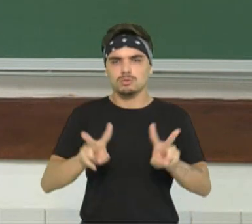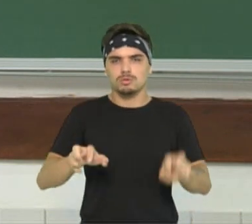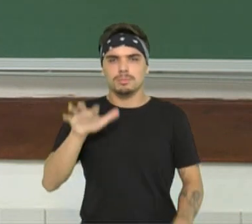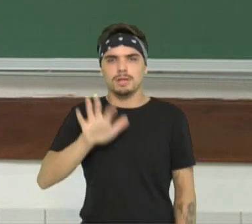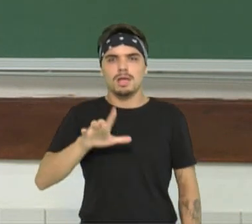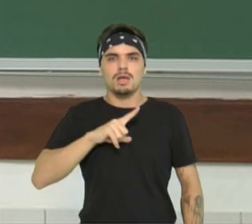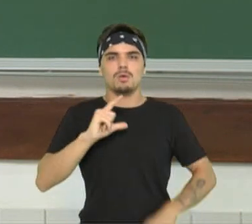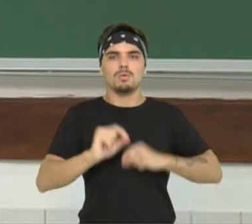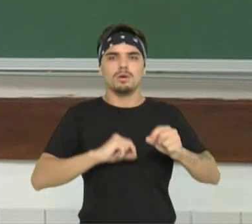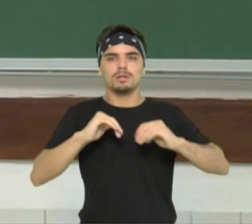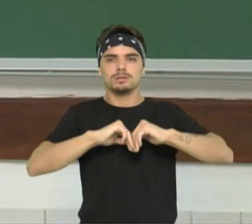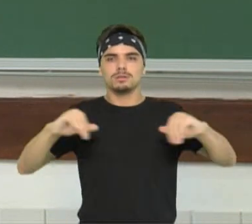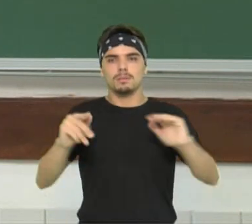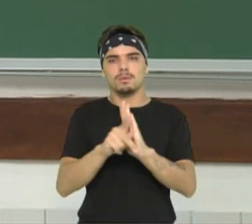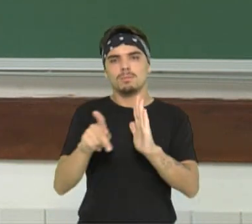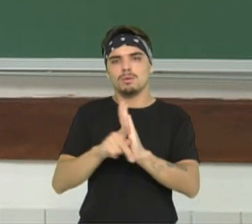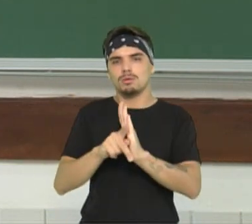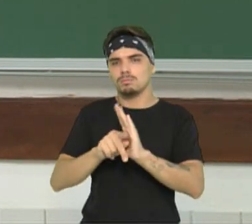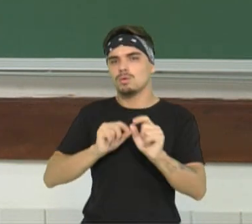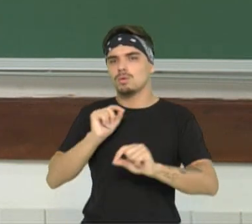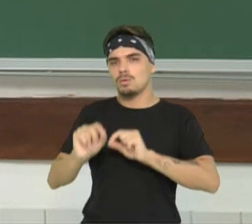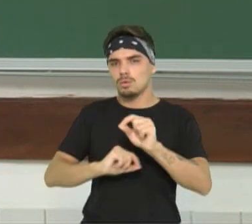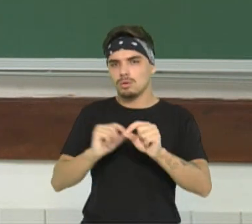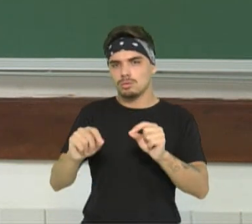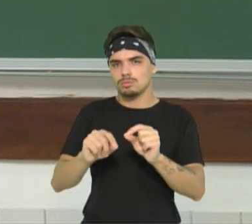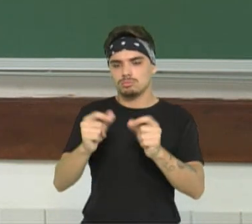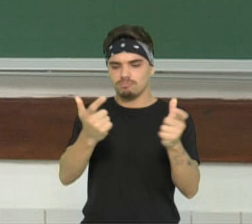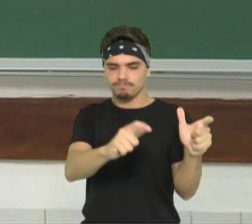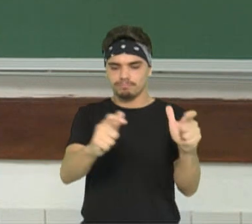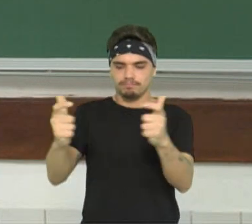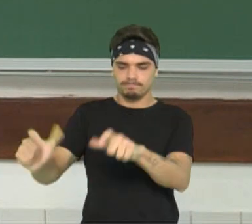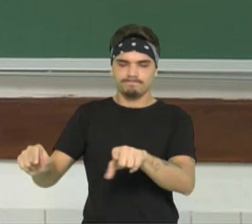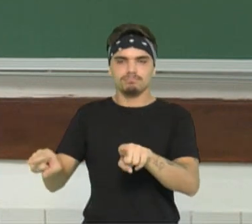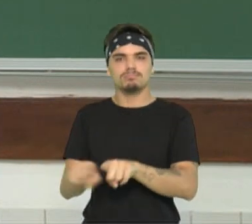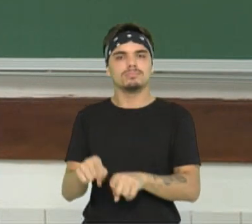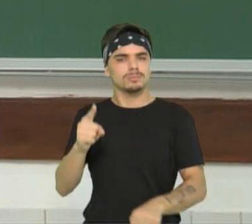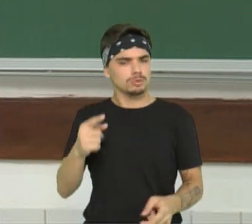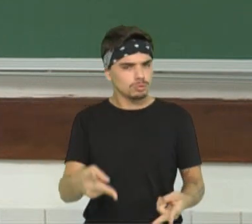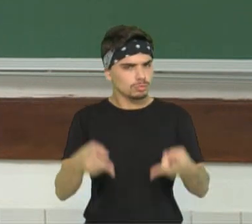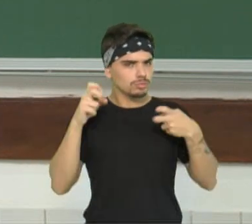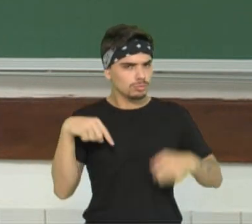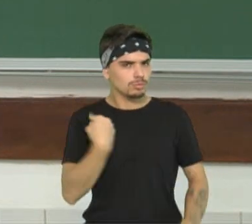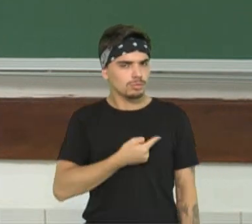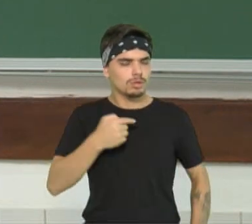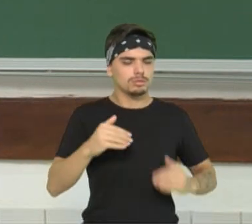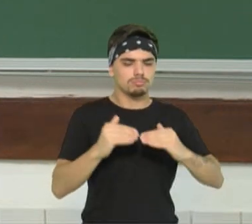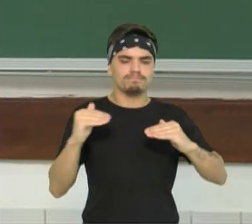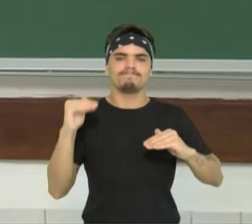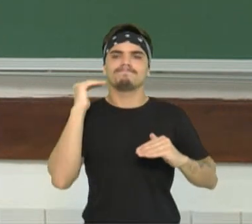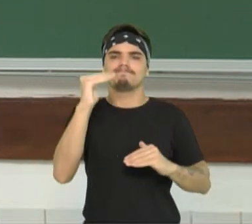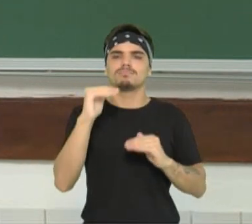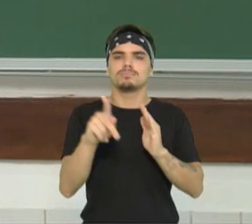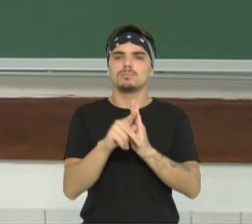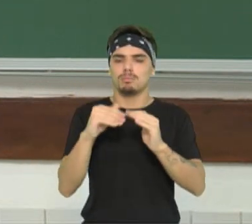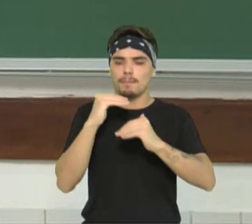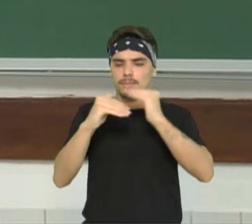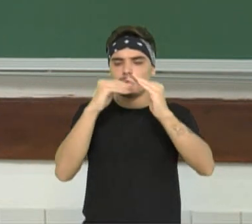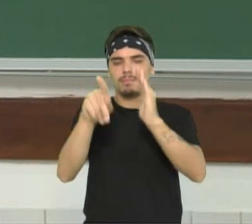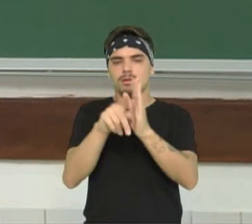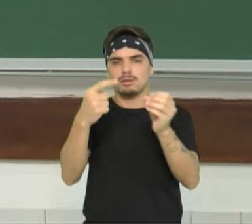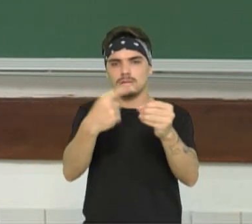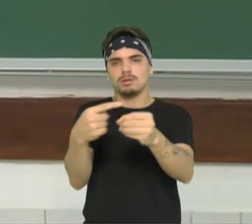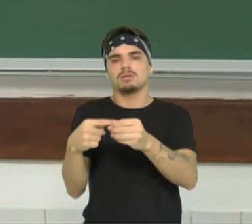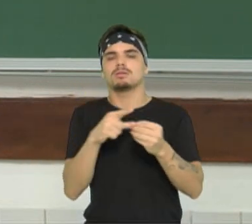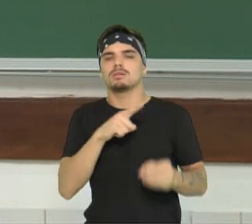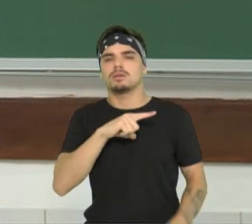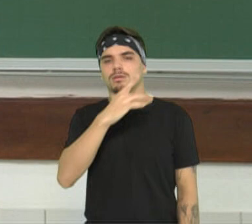a segregação, a divisão espacial. Porque nós percebemos que essa evolução do espaço urbano faz com